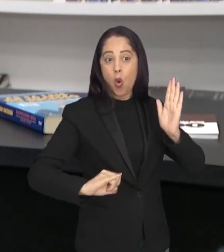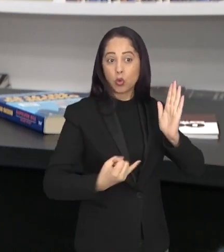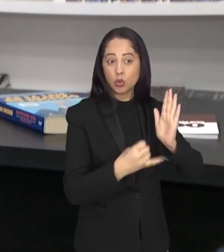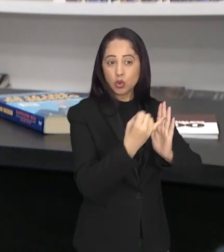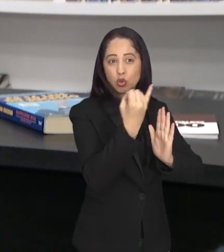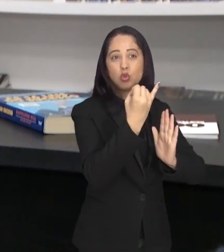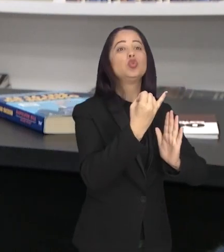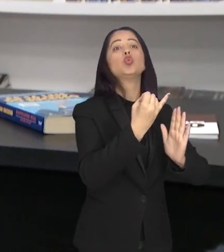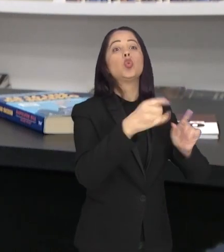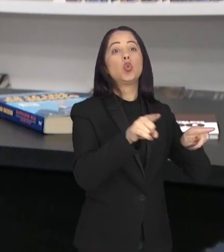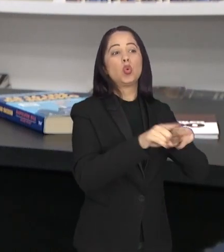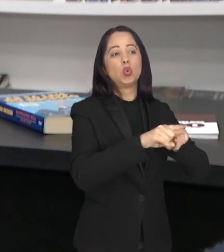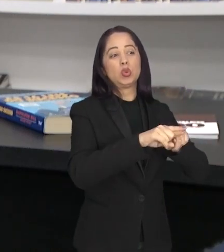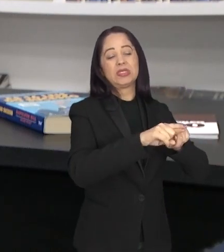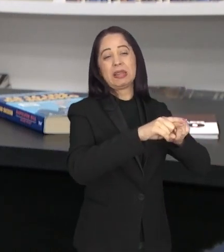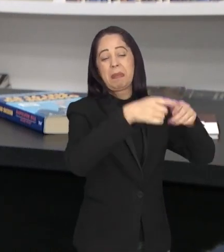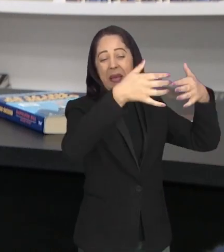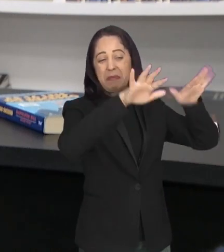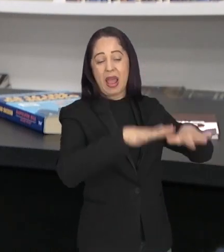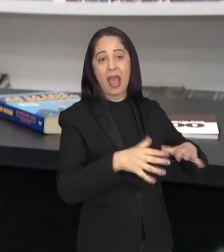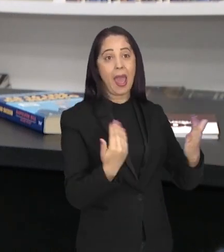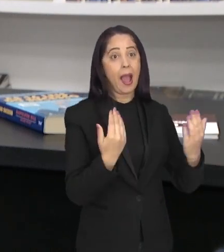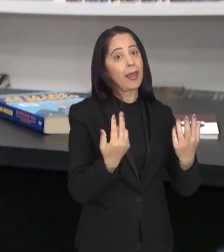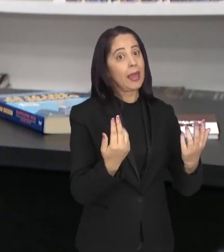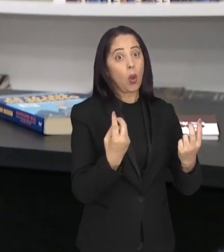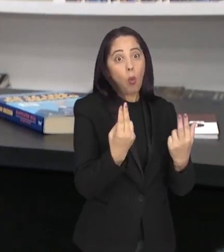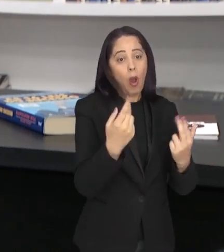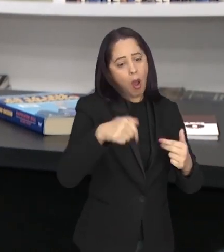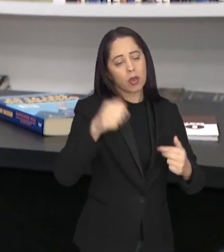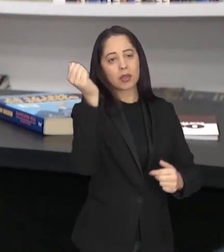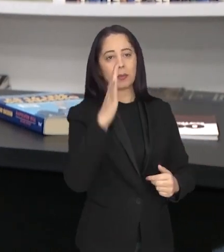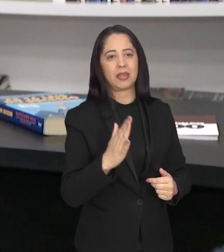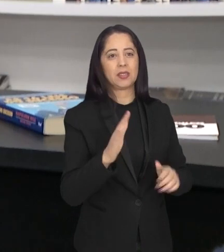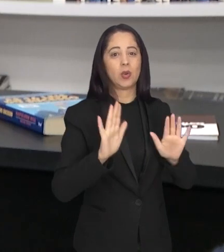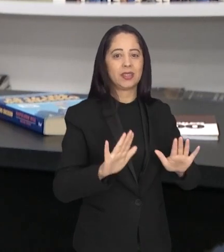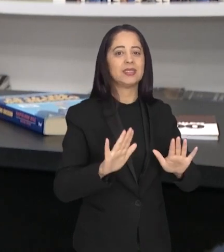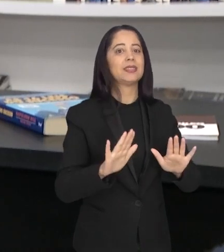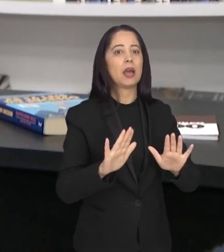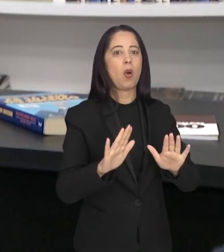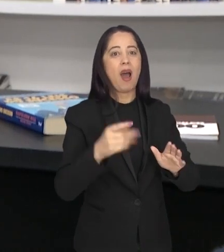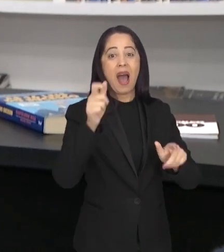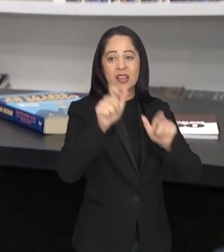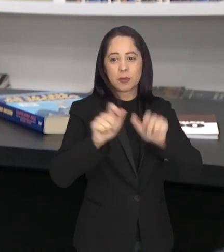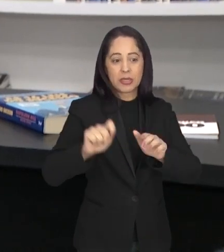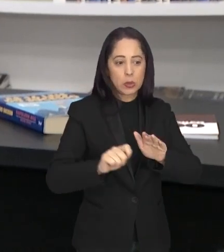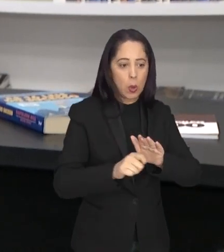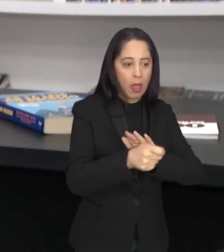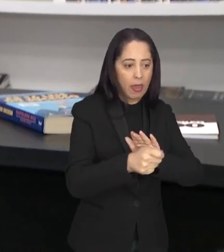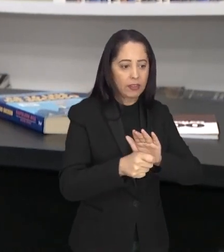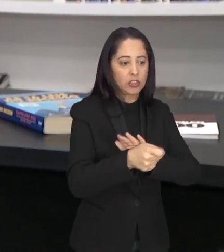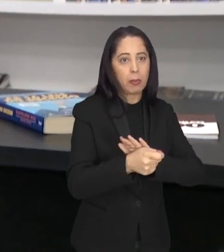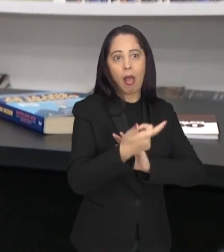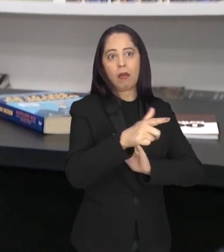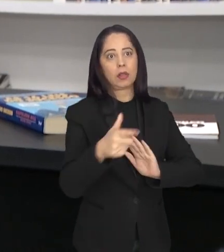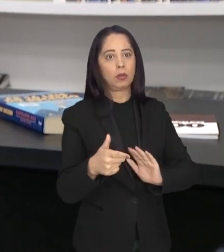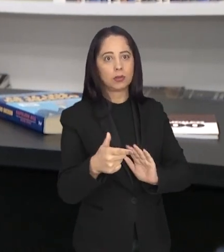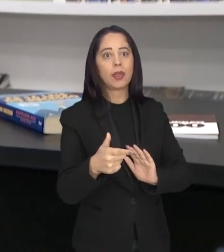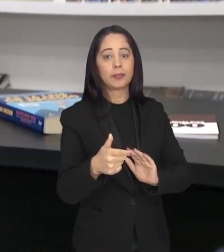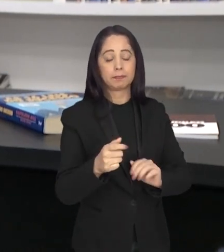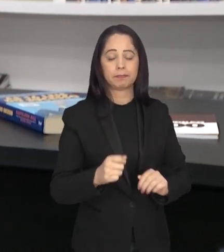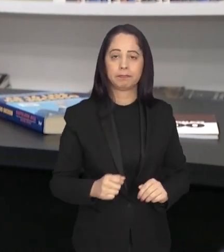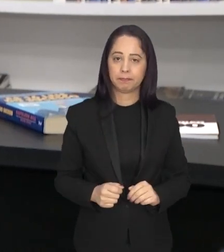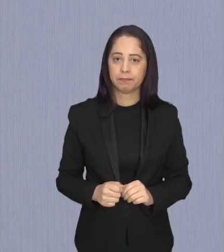taxa da inflação hoje está equivalente à inflação aqui no Brasil, então para um pouco os investimentos a nível mundo, e o